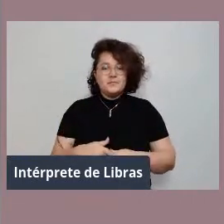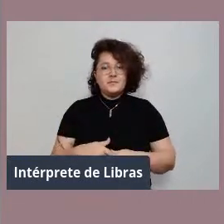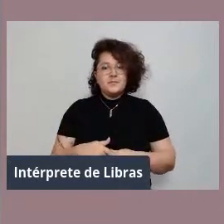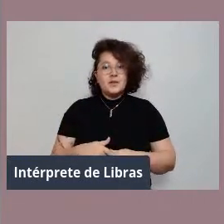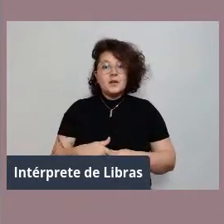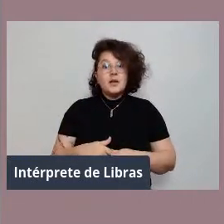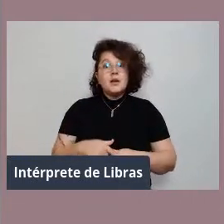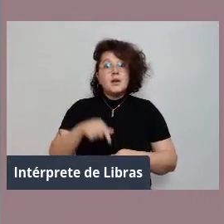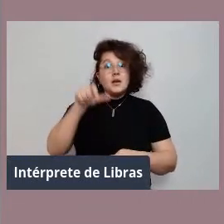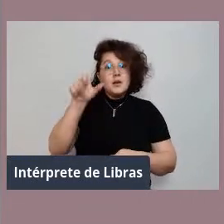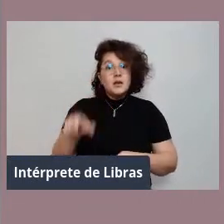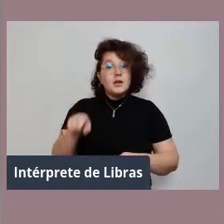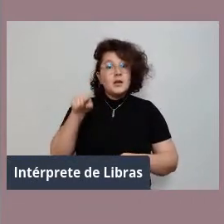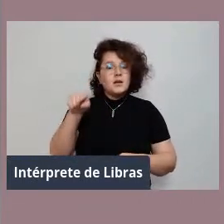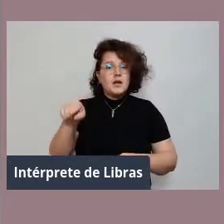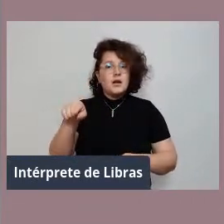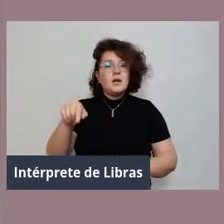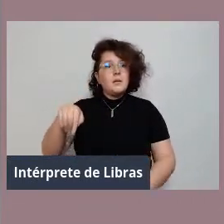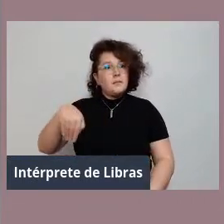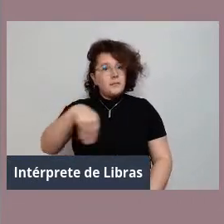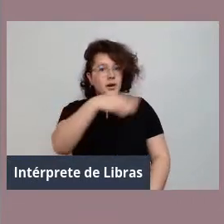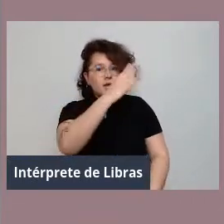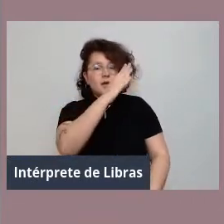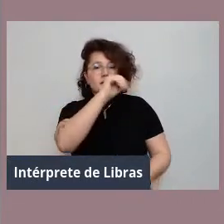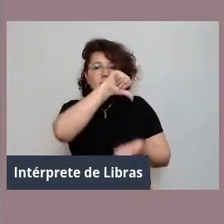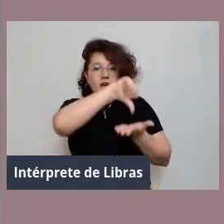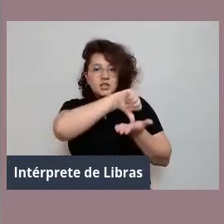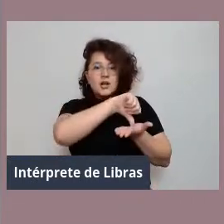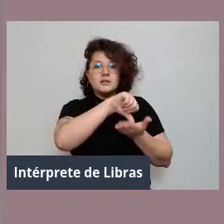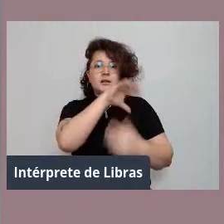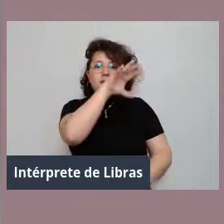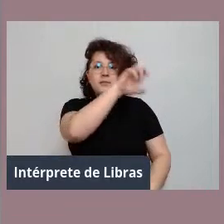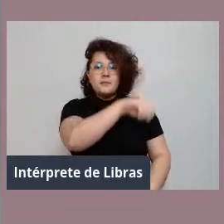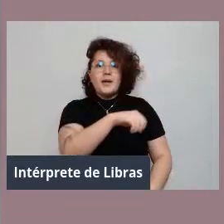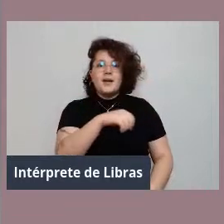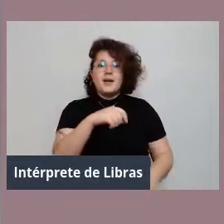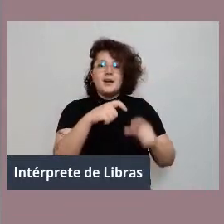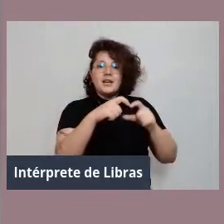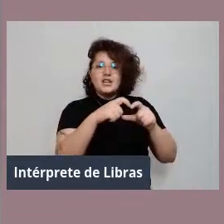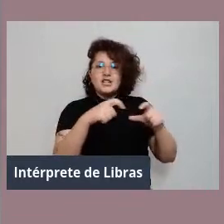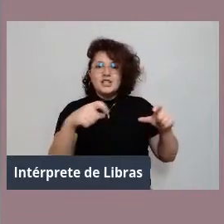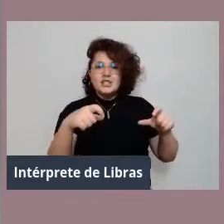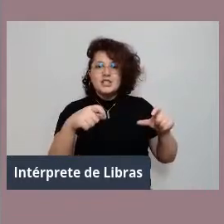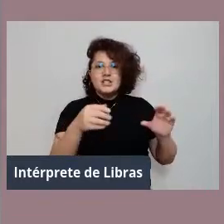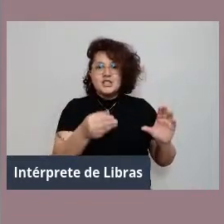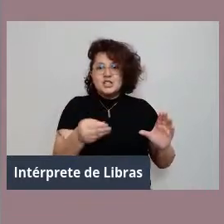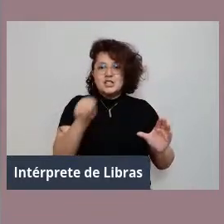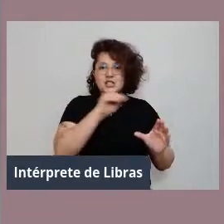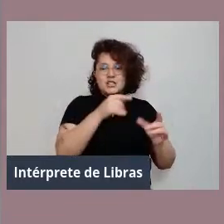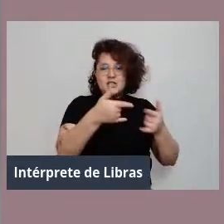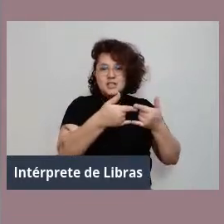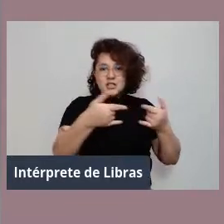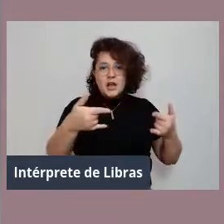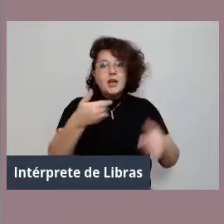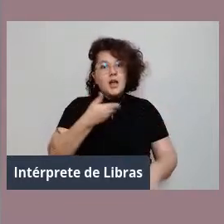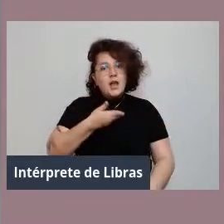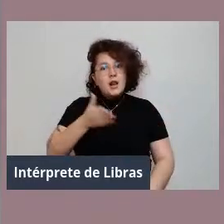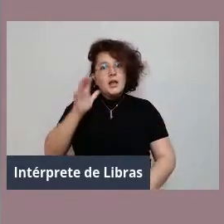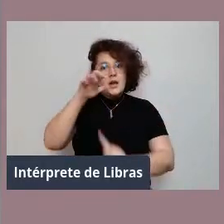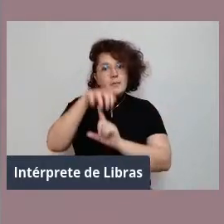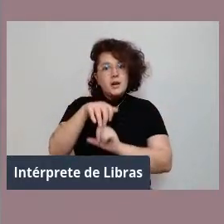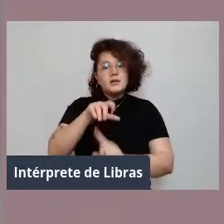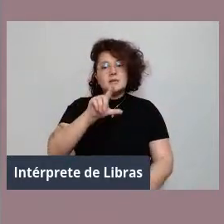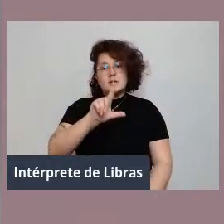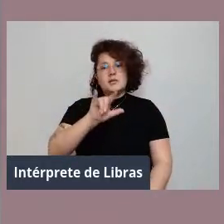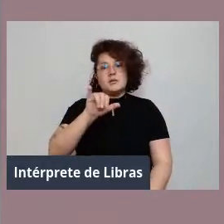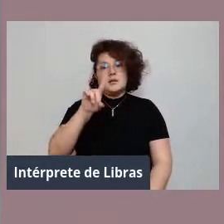cima, ela, para ir na agência e pegar talão de cheque, ou quer que fosse, ela tinha que ir na Praça do Lido, que era